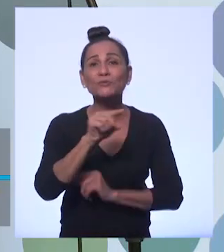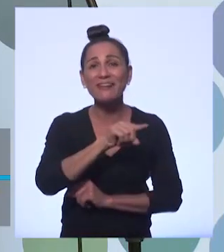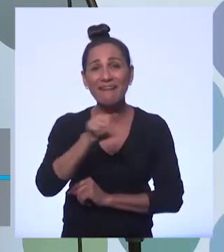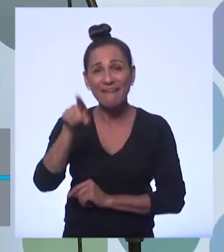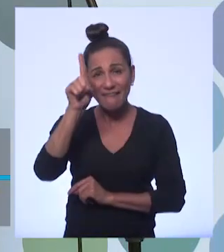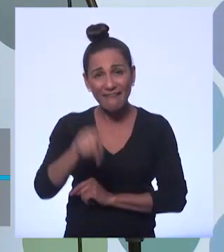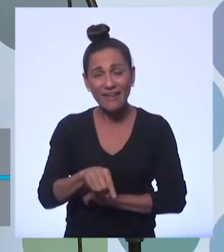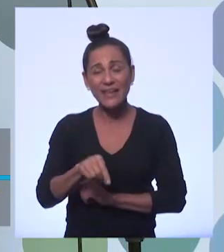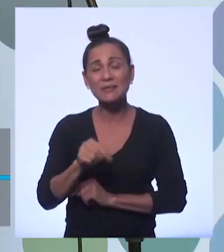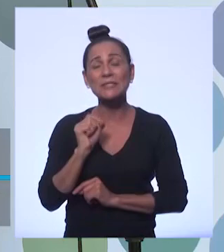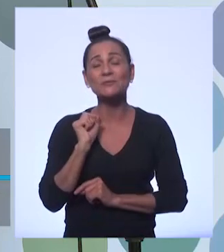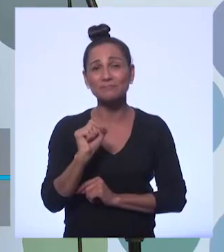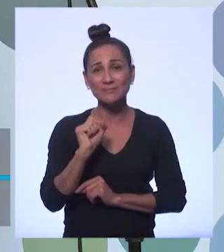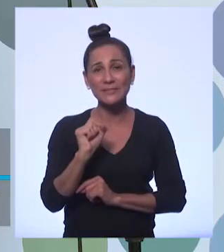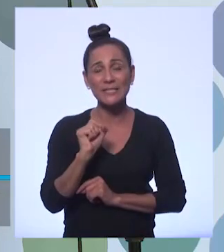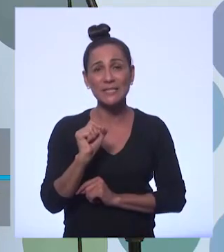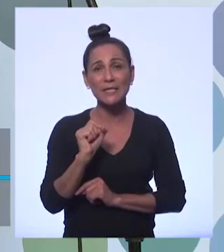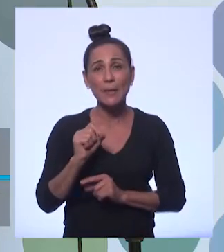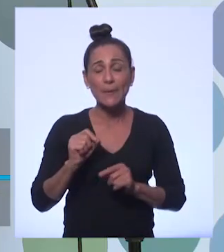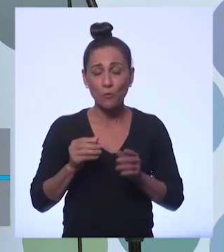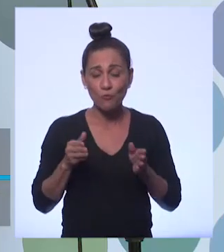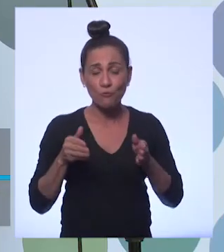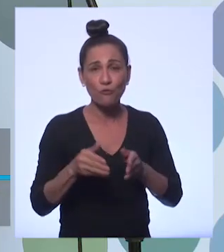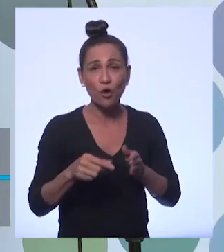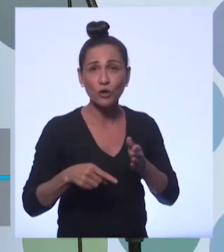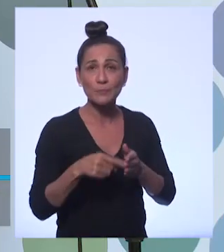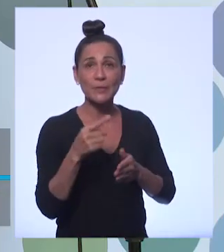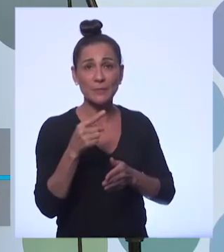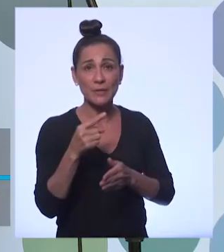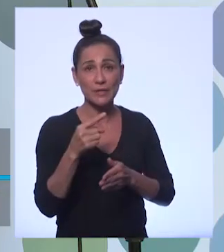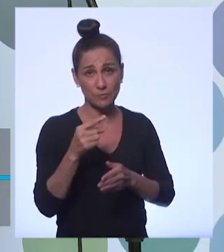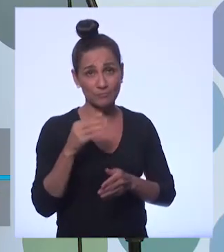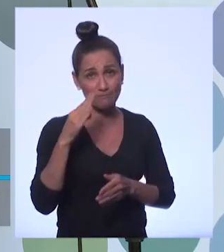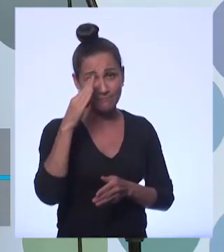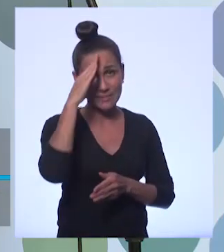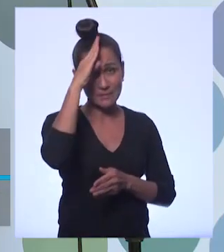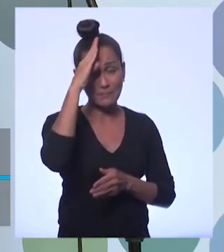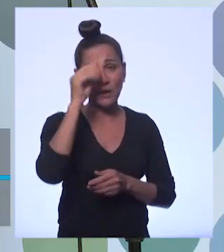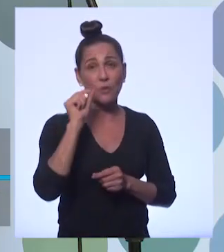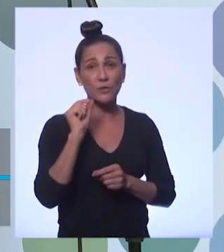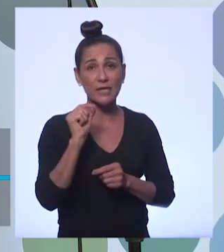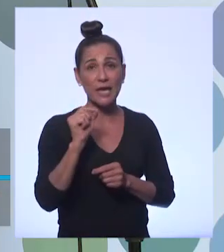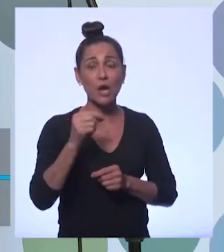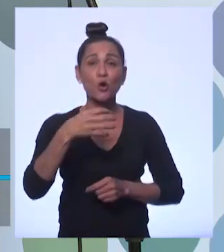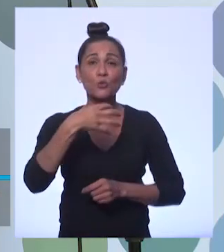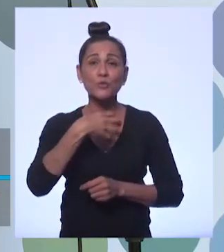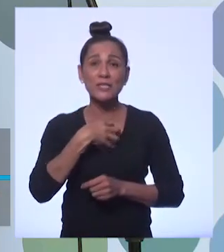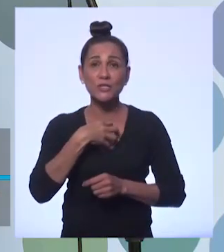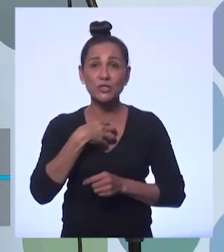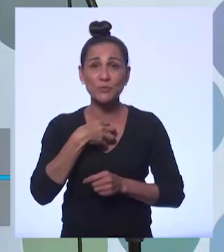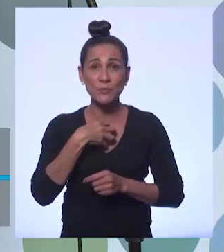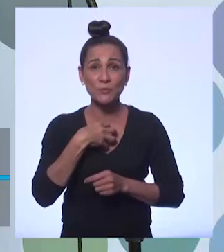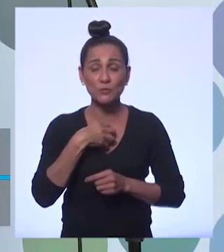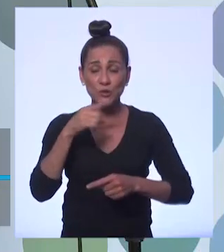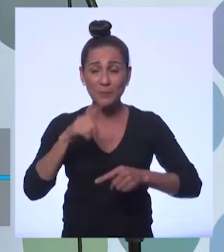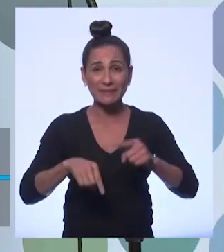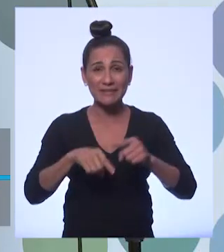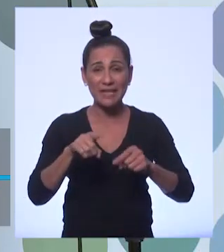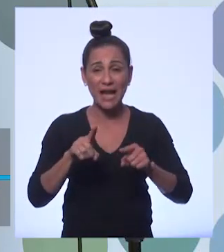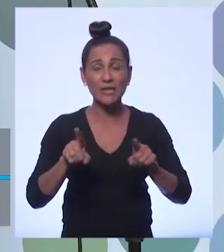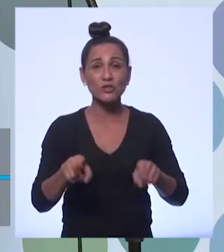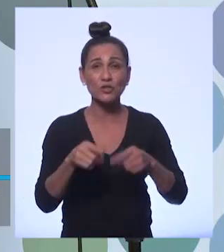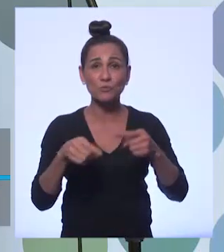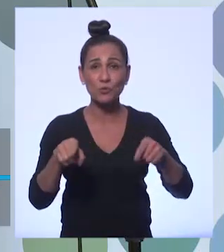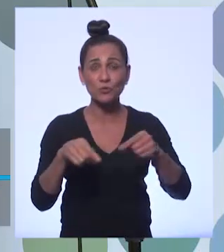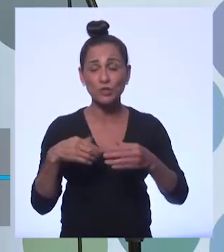colocar, em primeiro lugar, tem a ver com um sentido instrumental que a arte tem